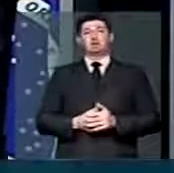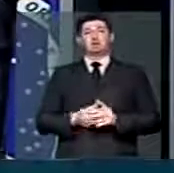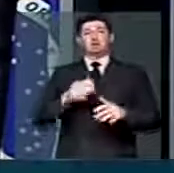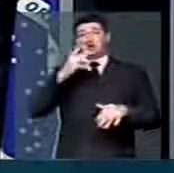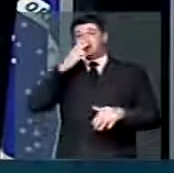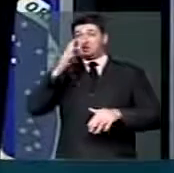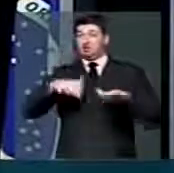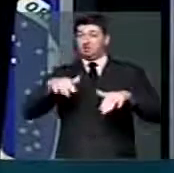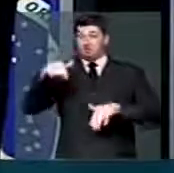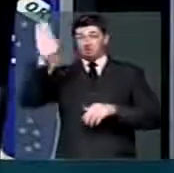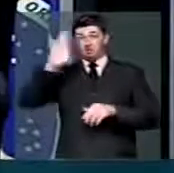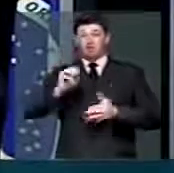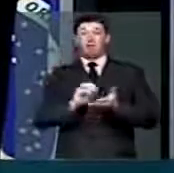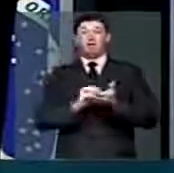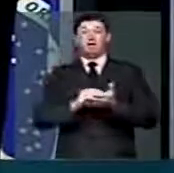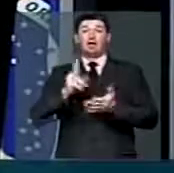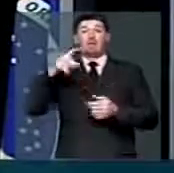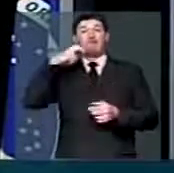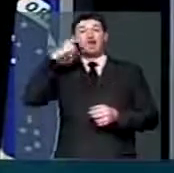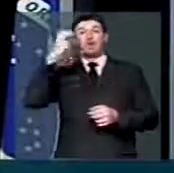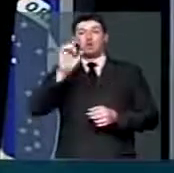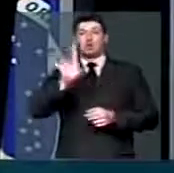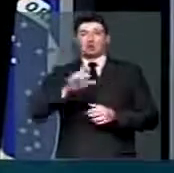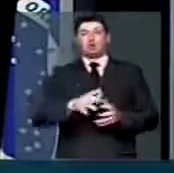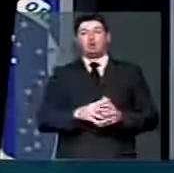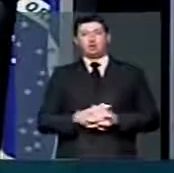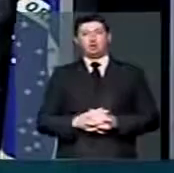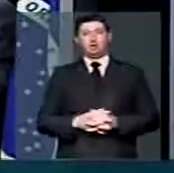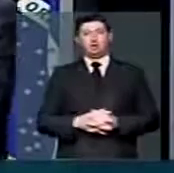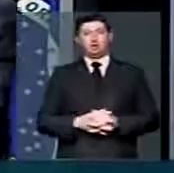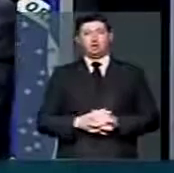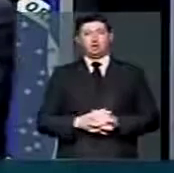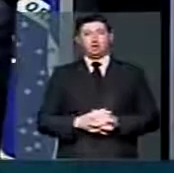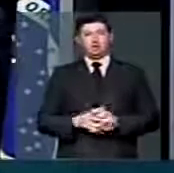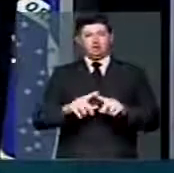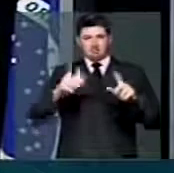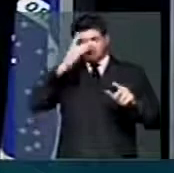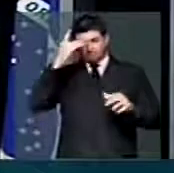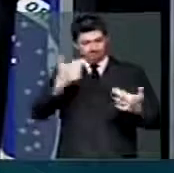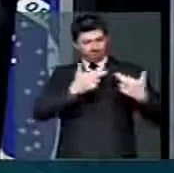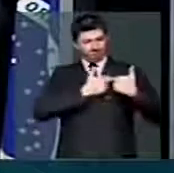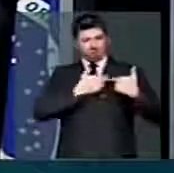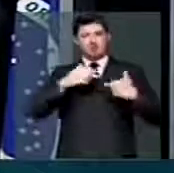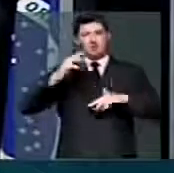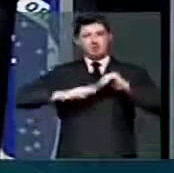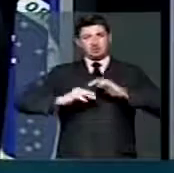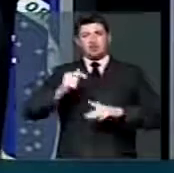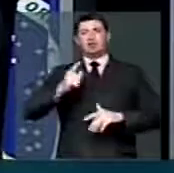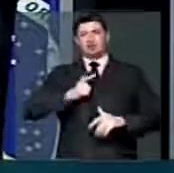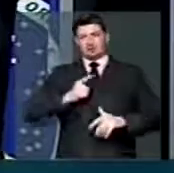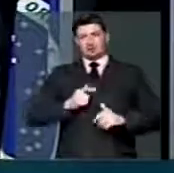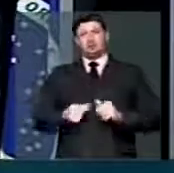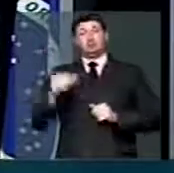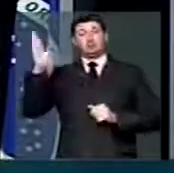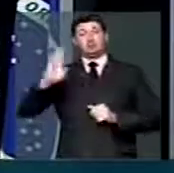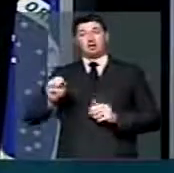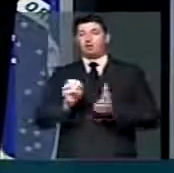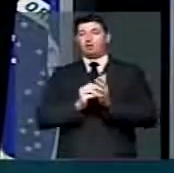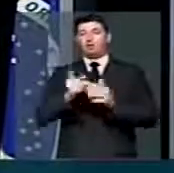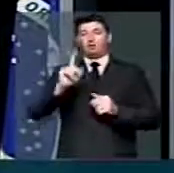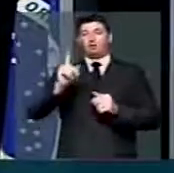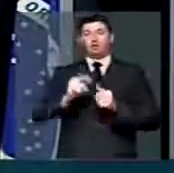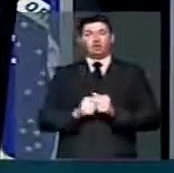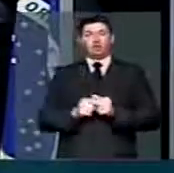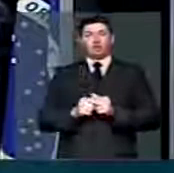no Brasil se falte um pouco de vergonha, mas de pessoas competentes, eu tenho certeza que no Brasil não falta.